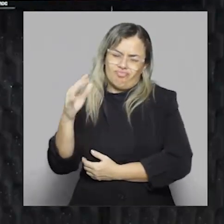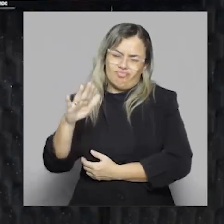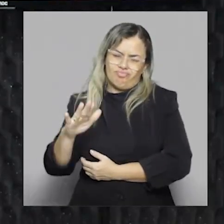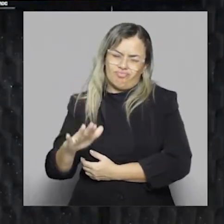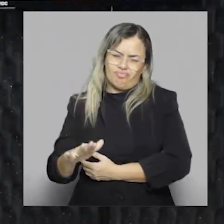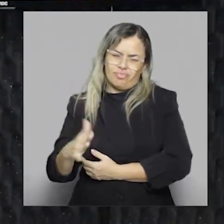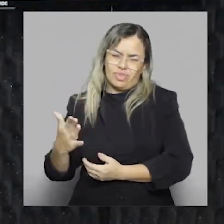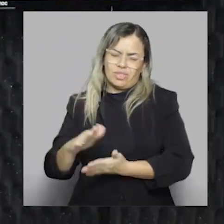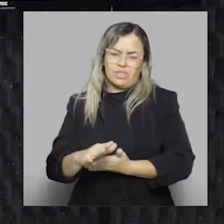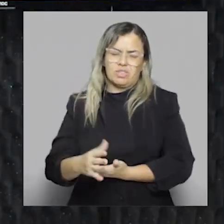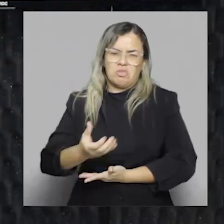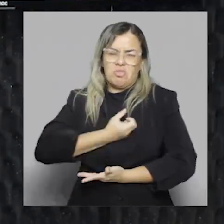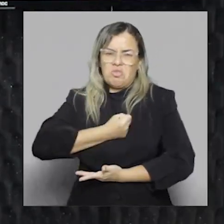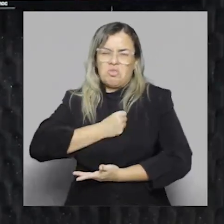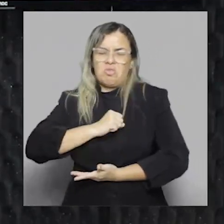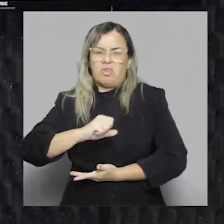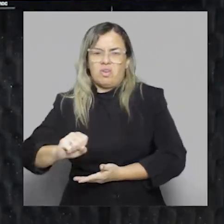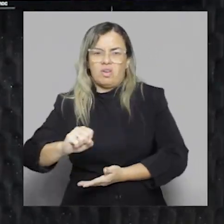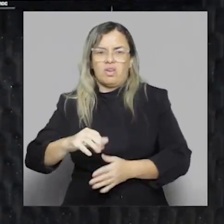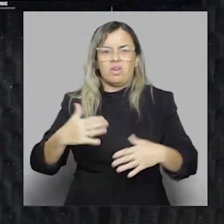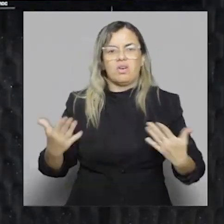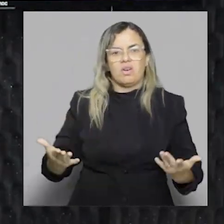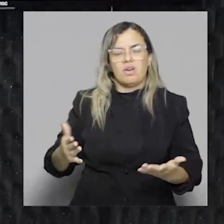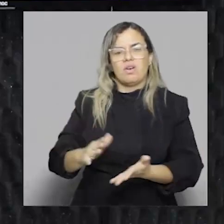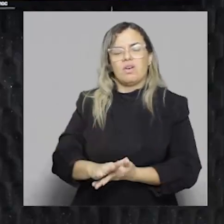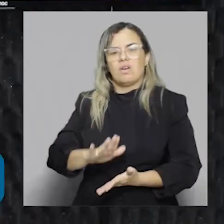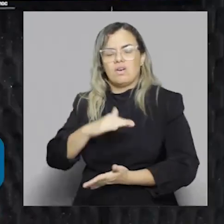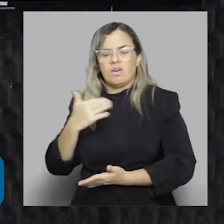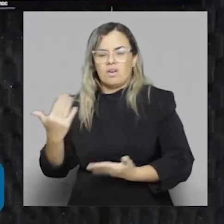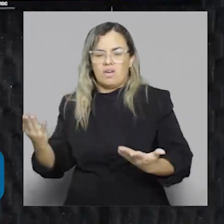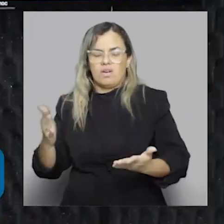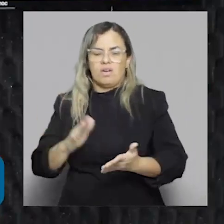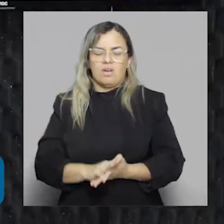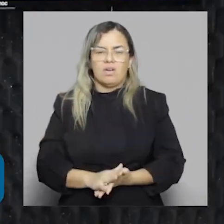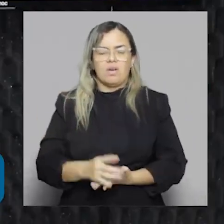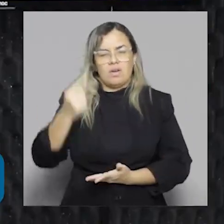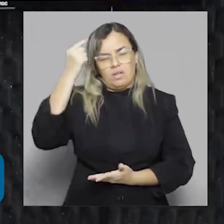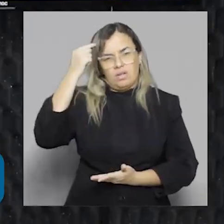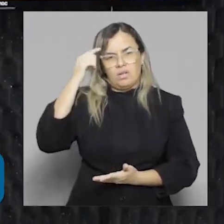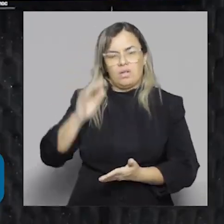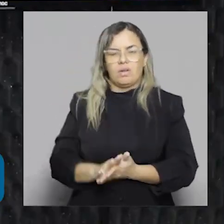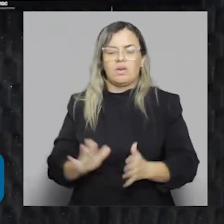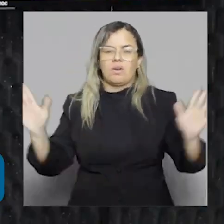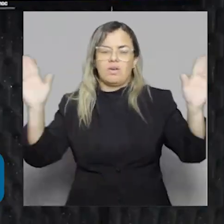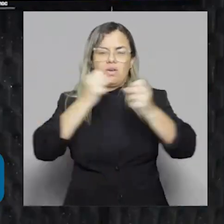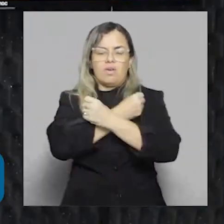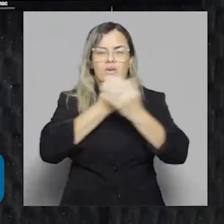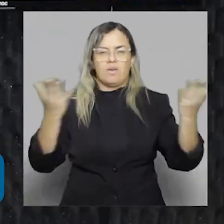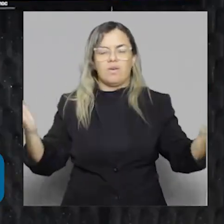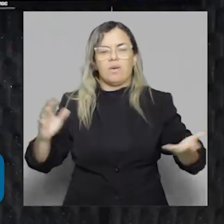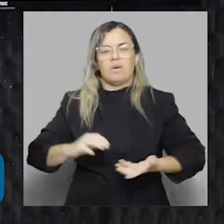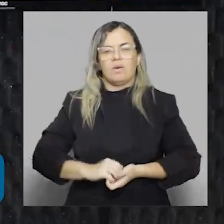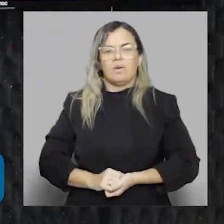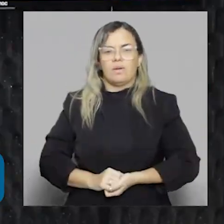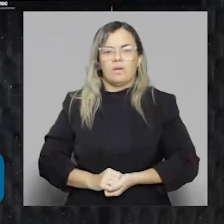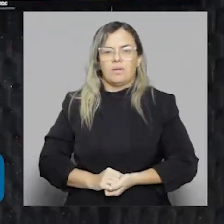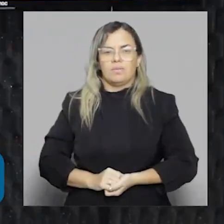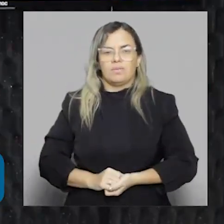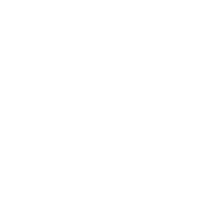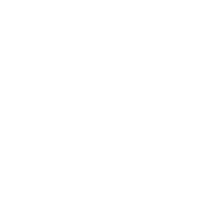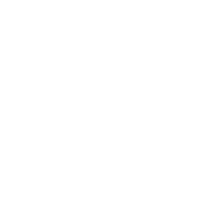disso? Ou eu tenho que pensar sobre? Professor Marcos Dominici, professor de arte. Um abraço, gente. Fui. Pensem sobre isso.